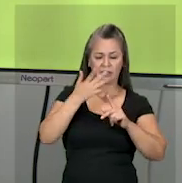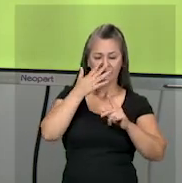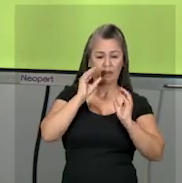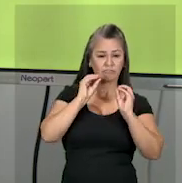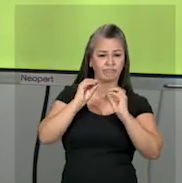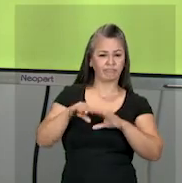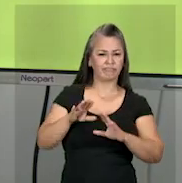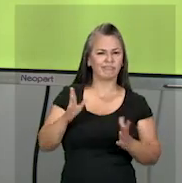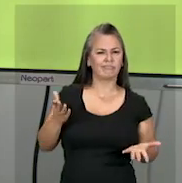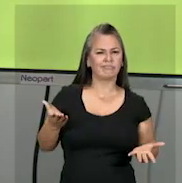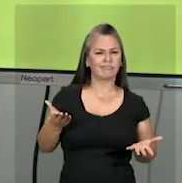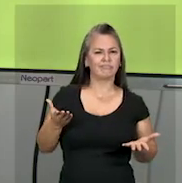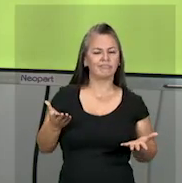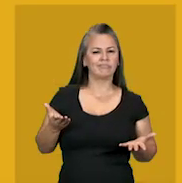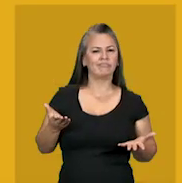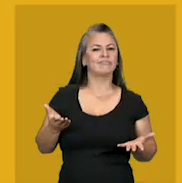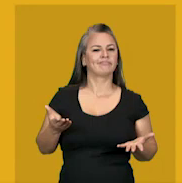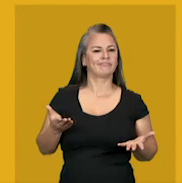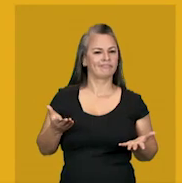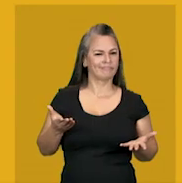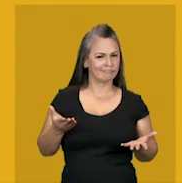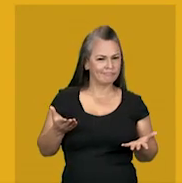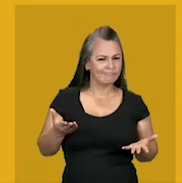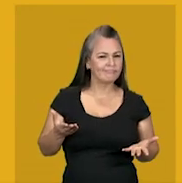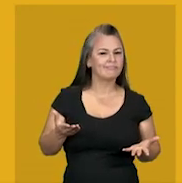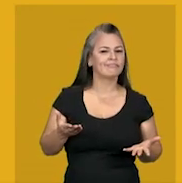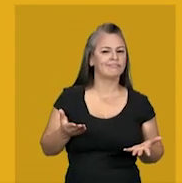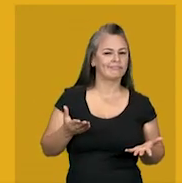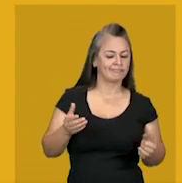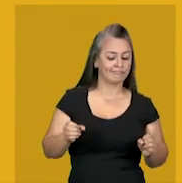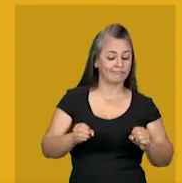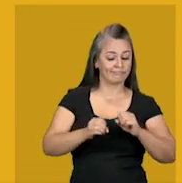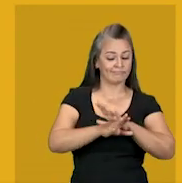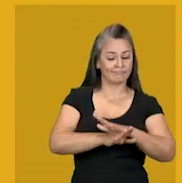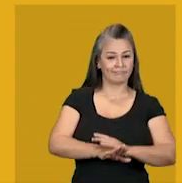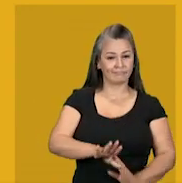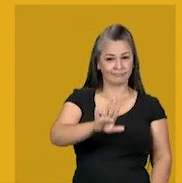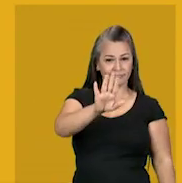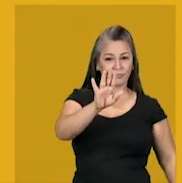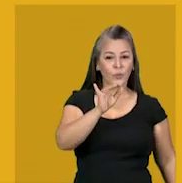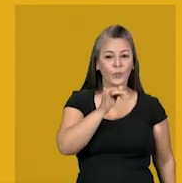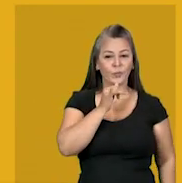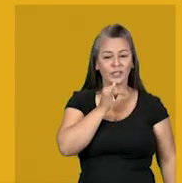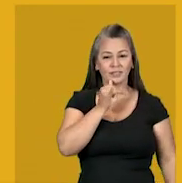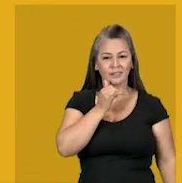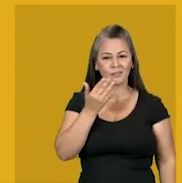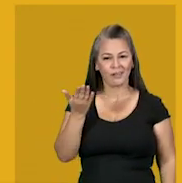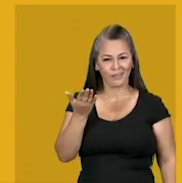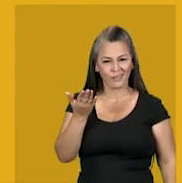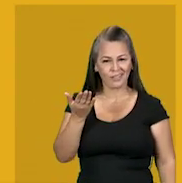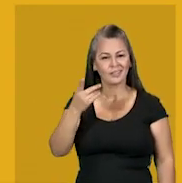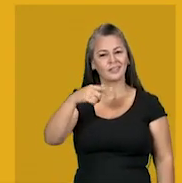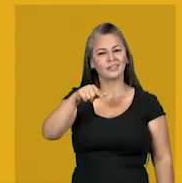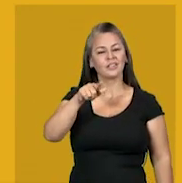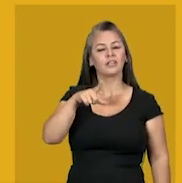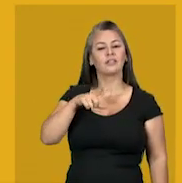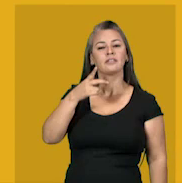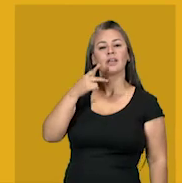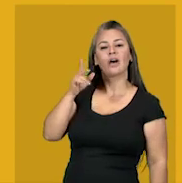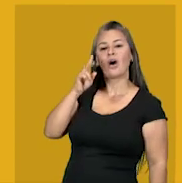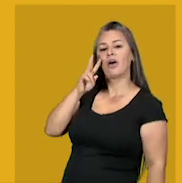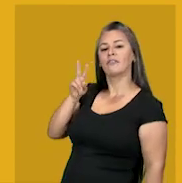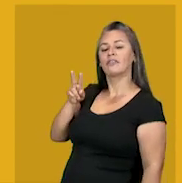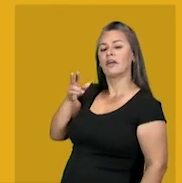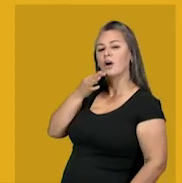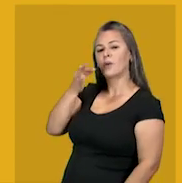Então, a partir de agora, a gente vai começar a falar um pouquinho da visão do Norberto Bobbio, que